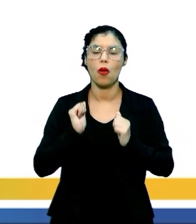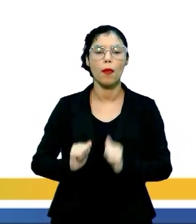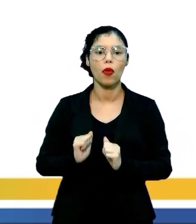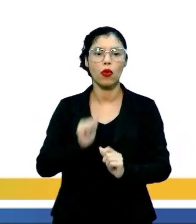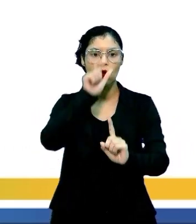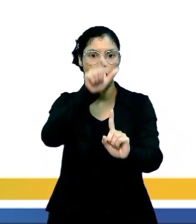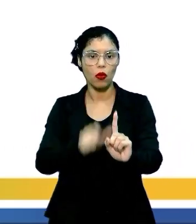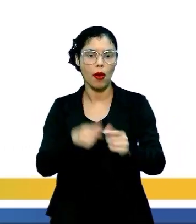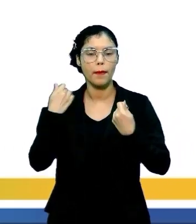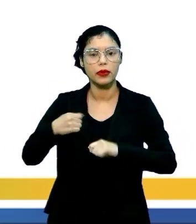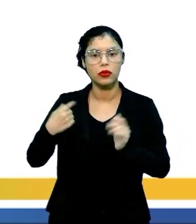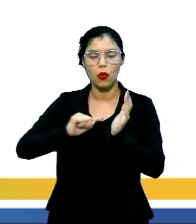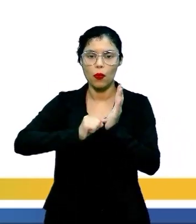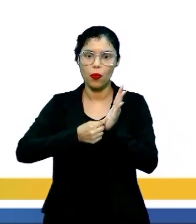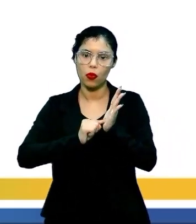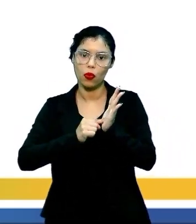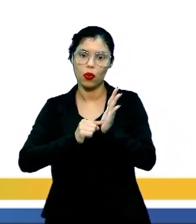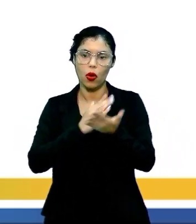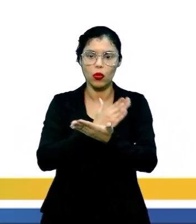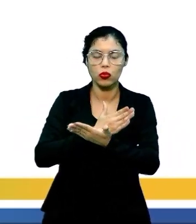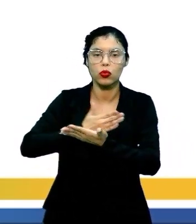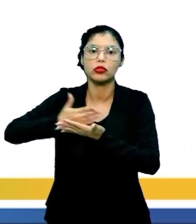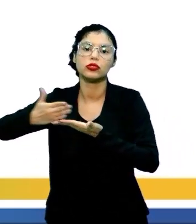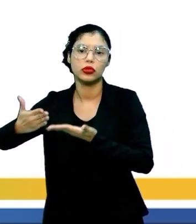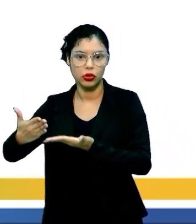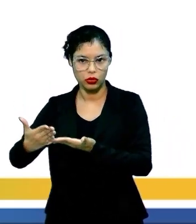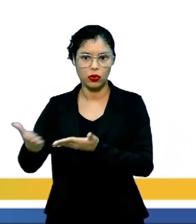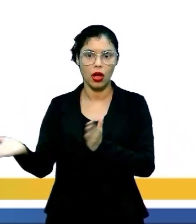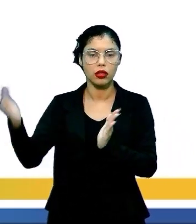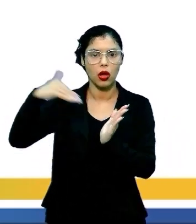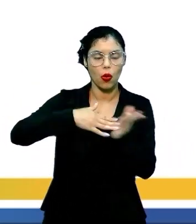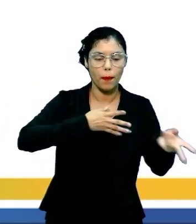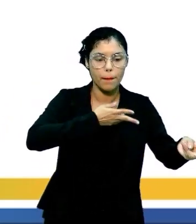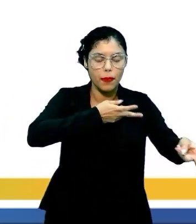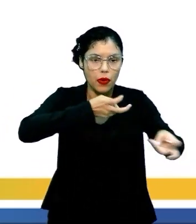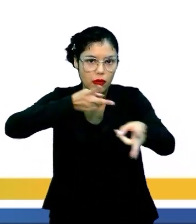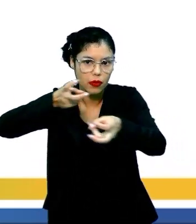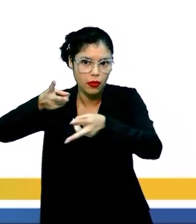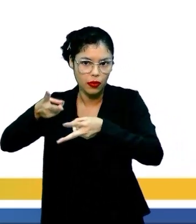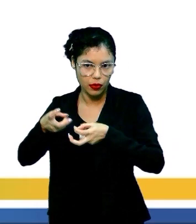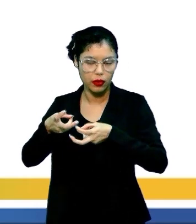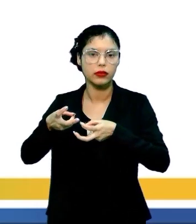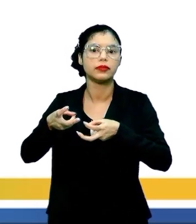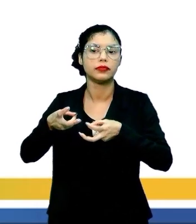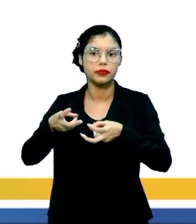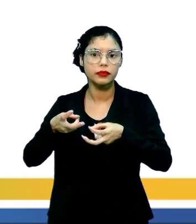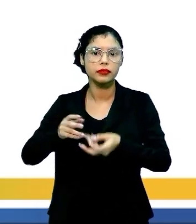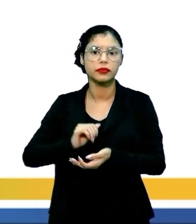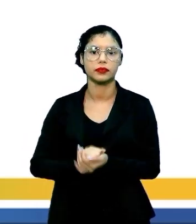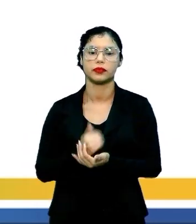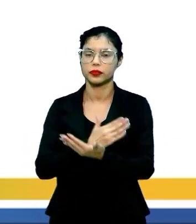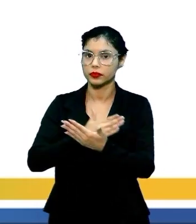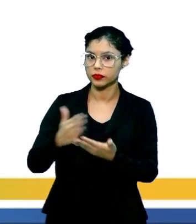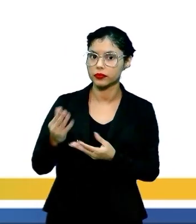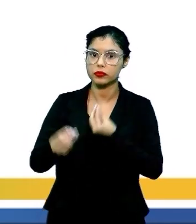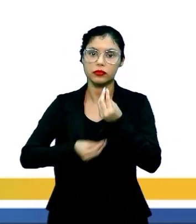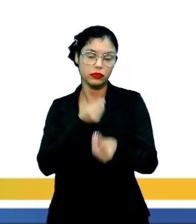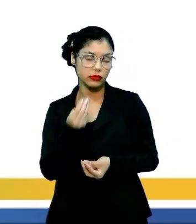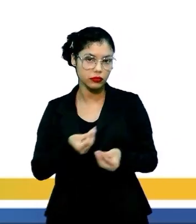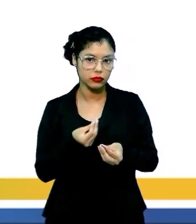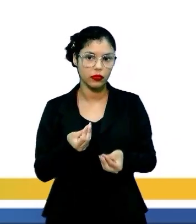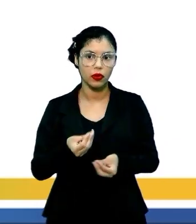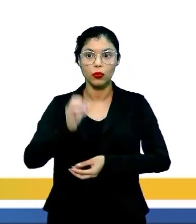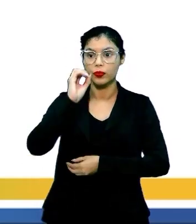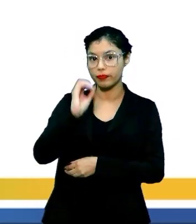definir uma trajetória que é preciso ir de um ponto de partida para outro ponto. O ponto inicial chamamos de